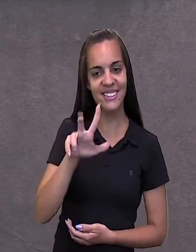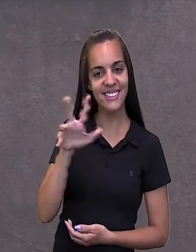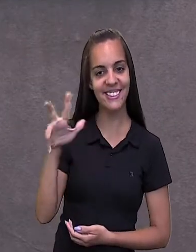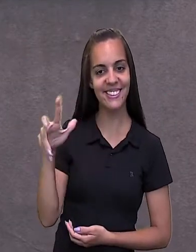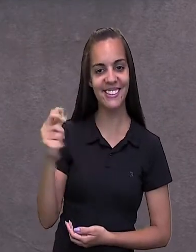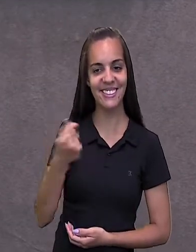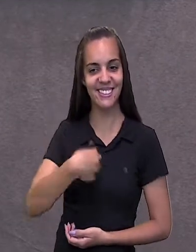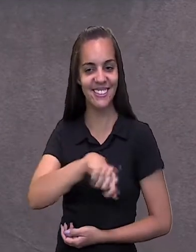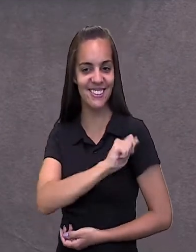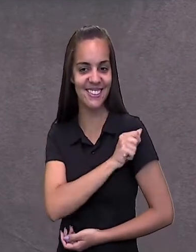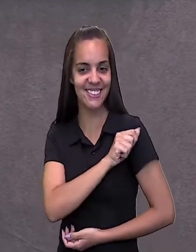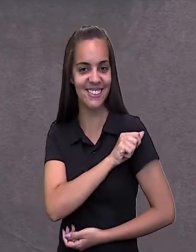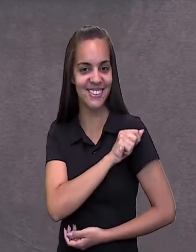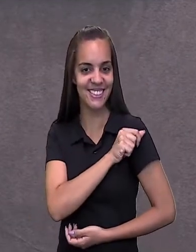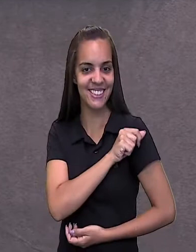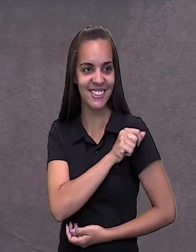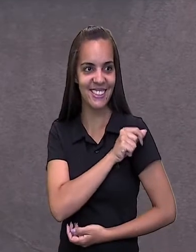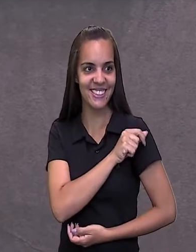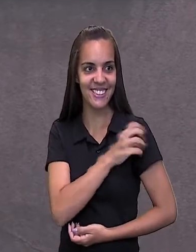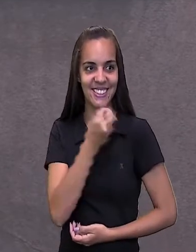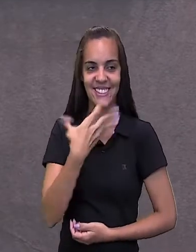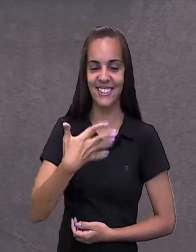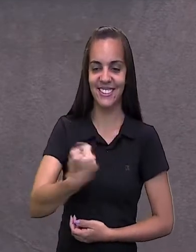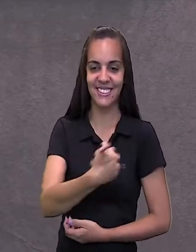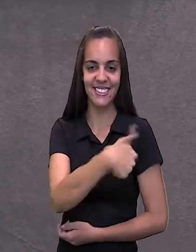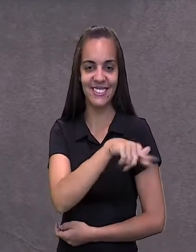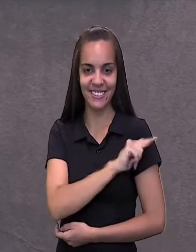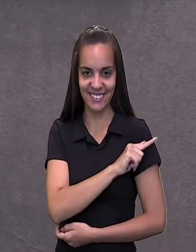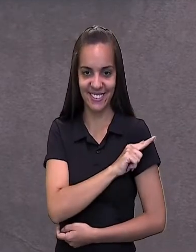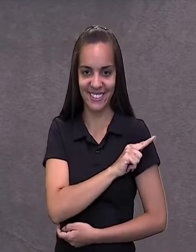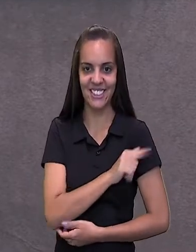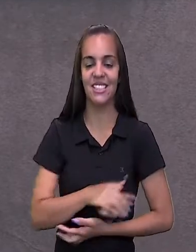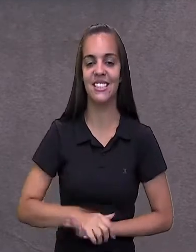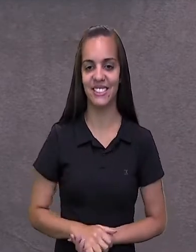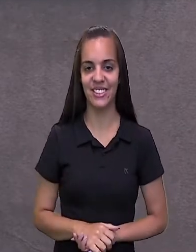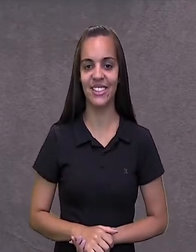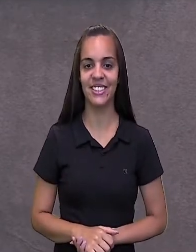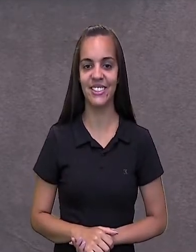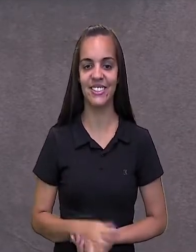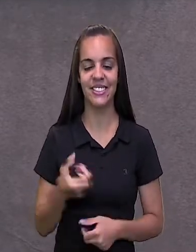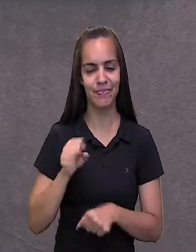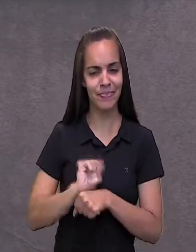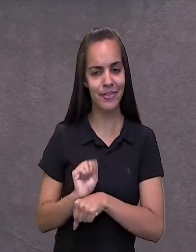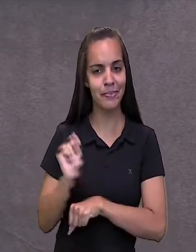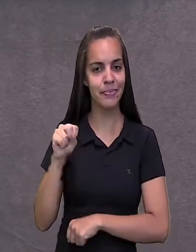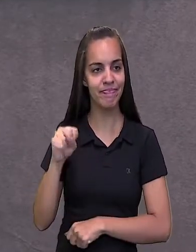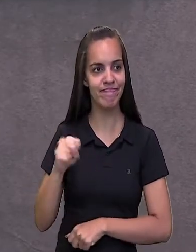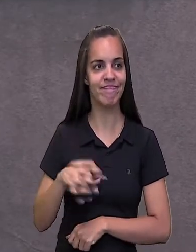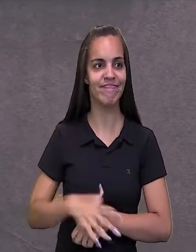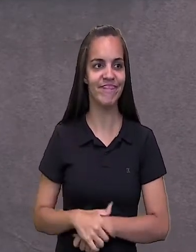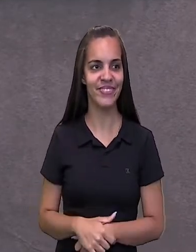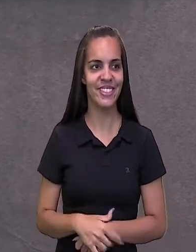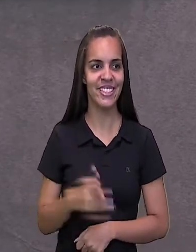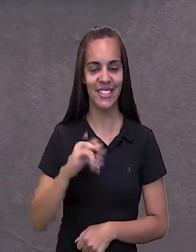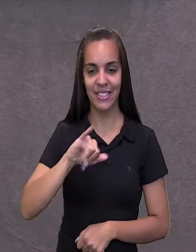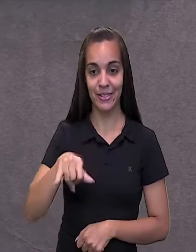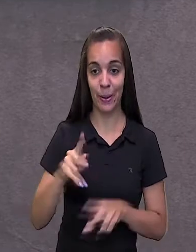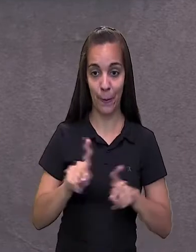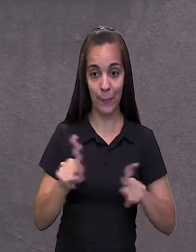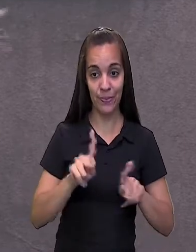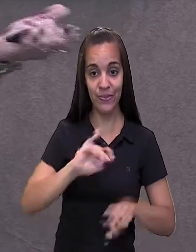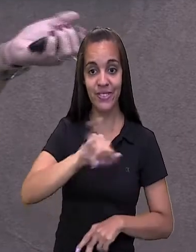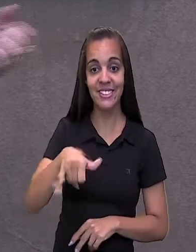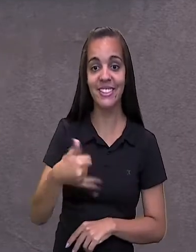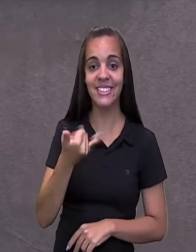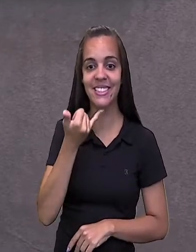Olá, queridos estudantes do 7º ano, tá tudo bem por aí? Eu espero que sim. Eu sou a professora